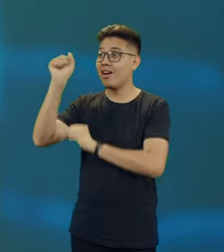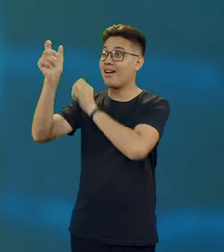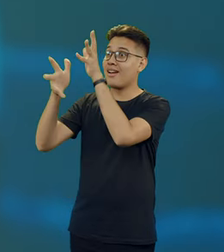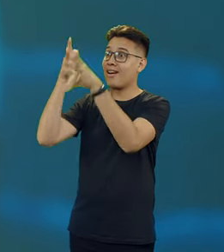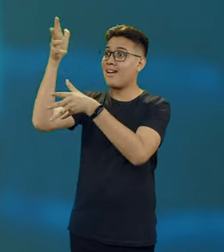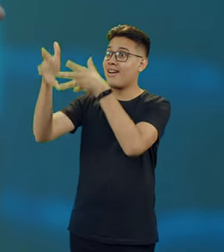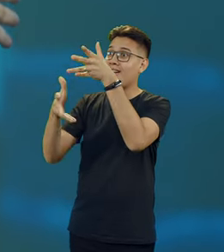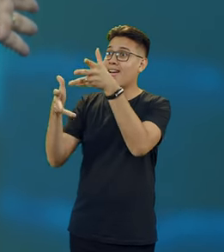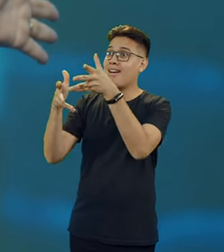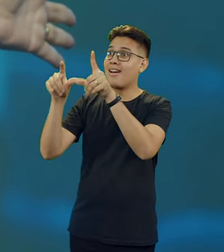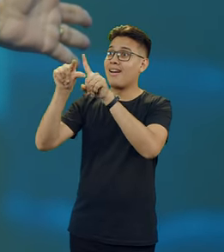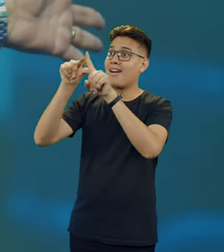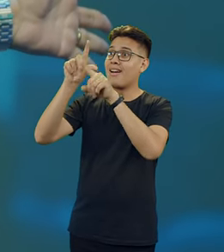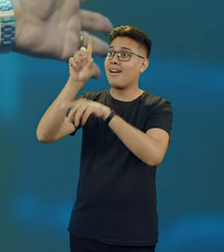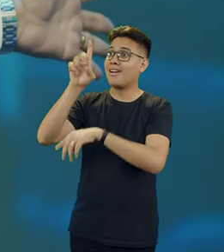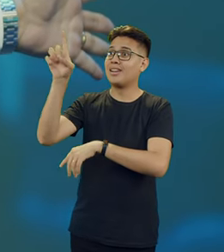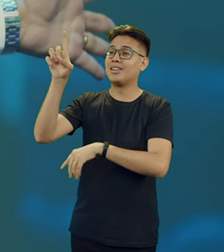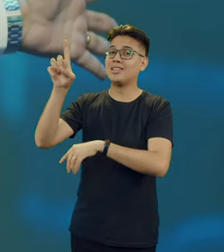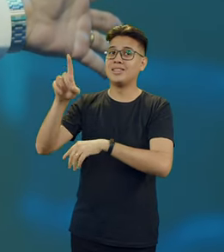aqui, pastor Odair Gomes.